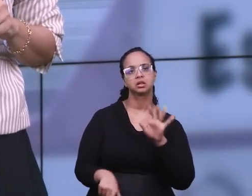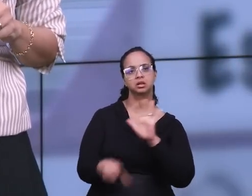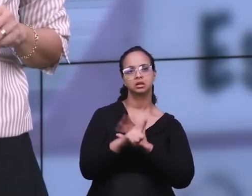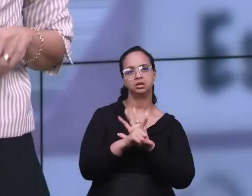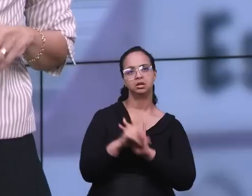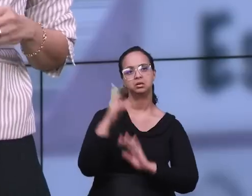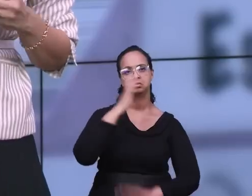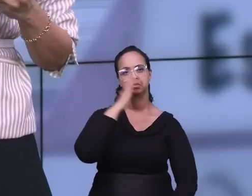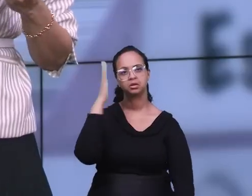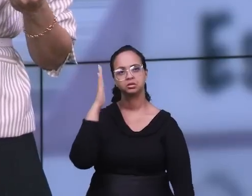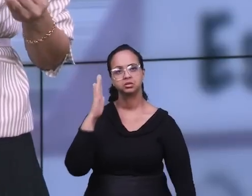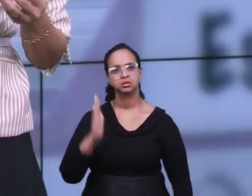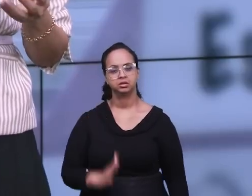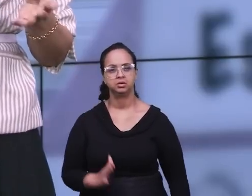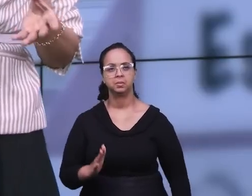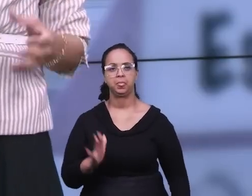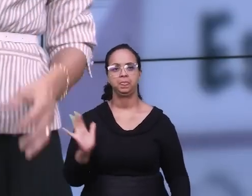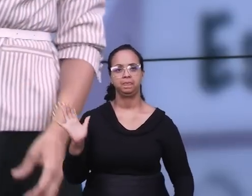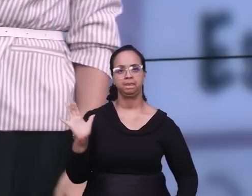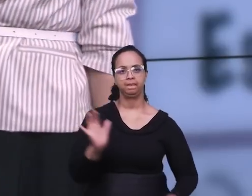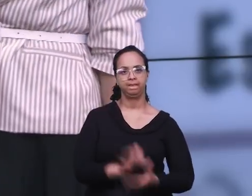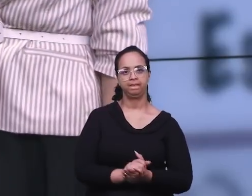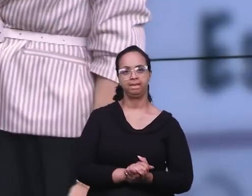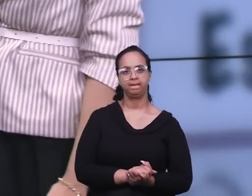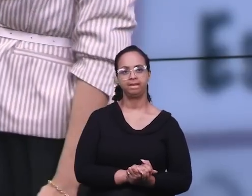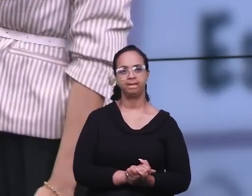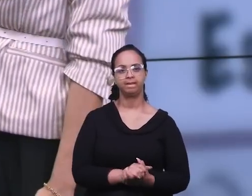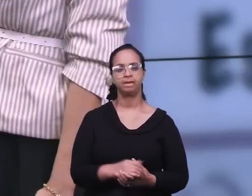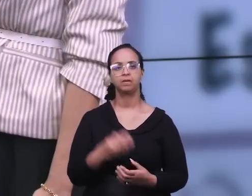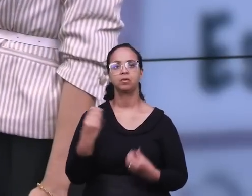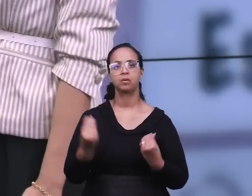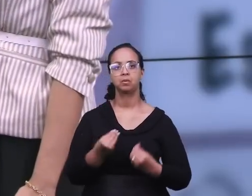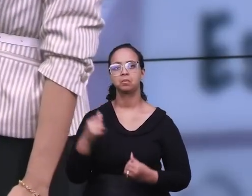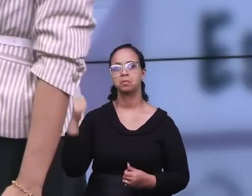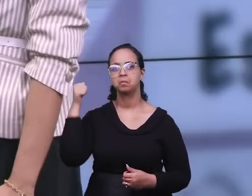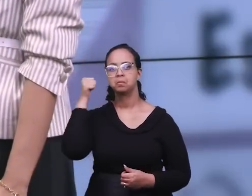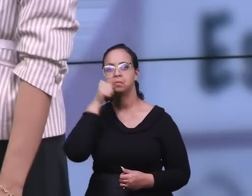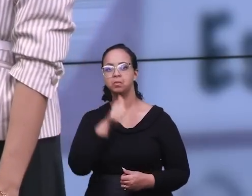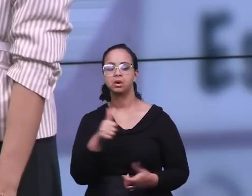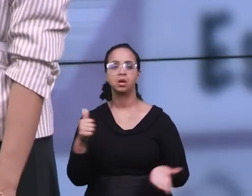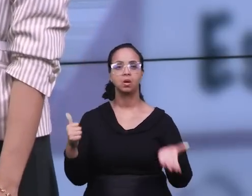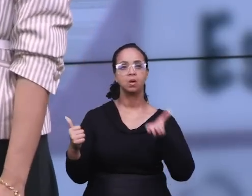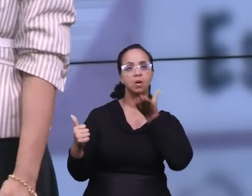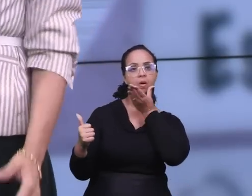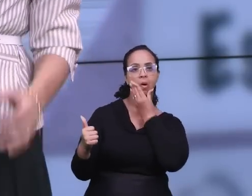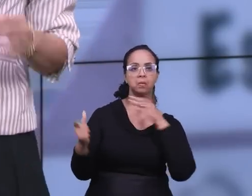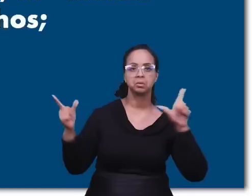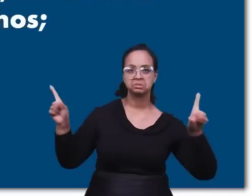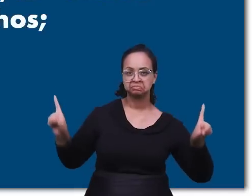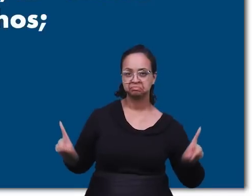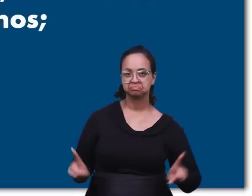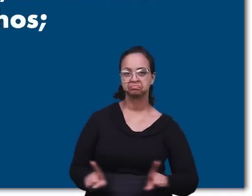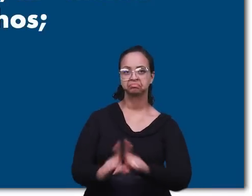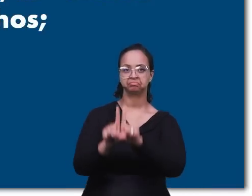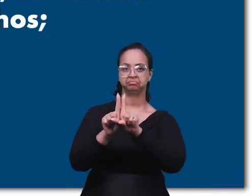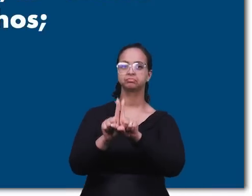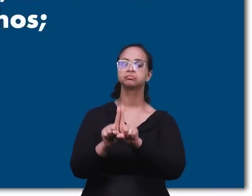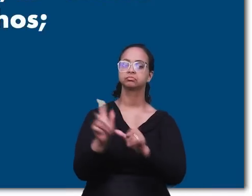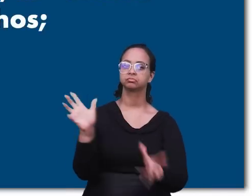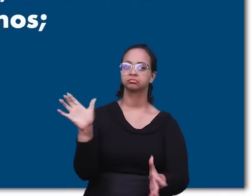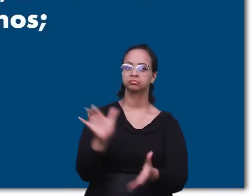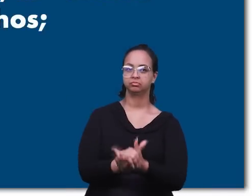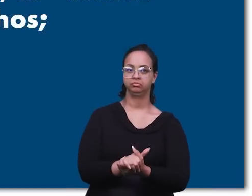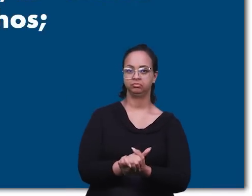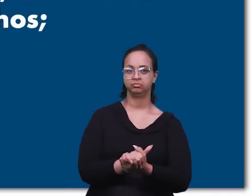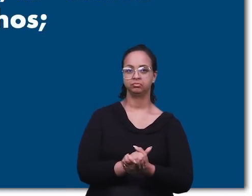Brasileiro indica que um casamento ocorre quando homem e mulher atuam em composição